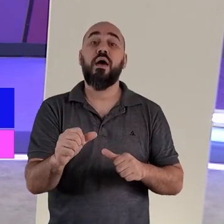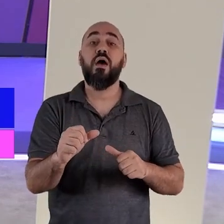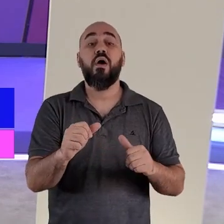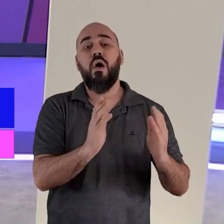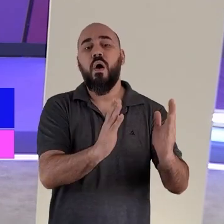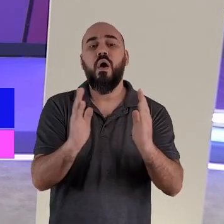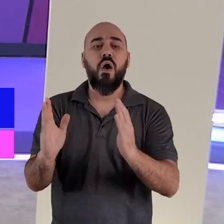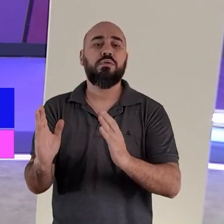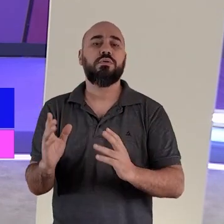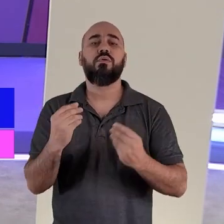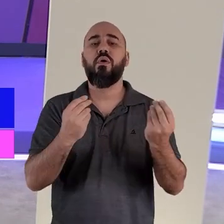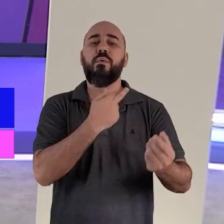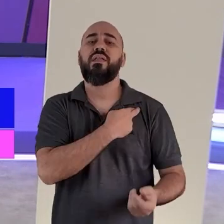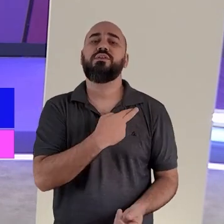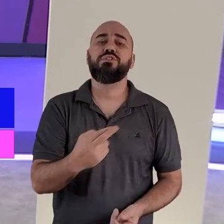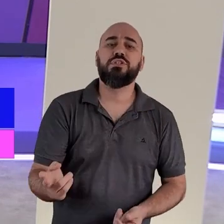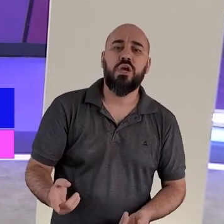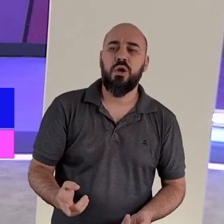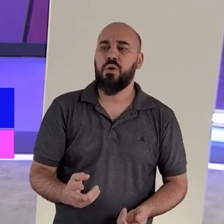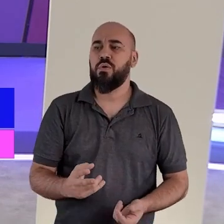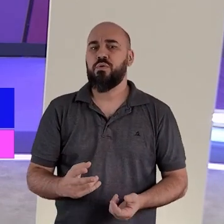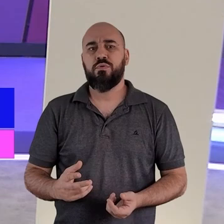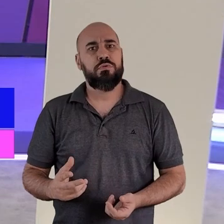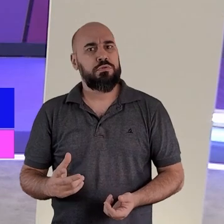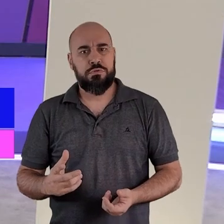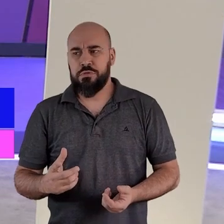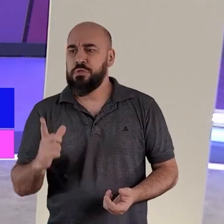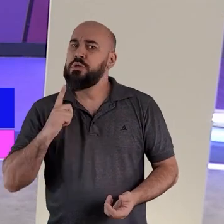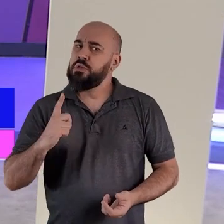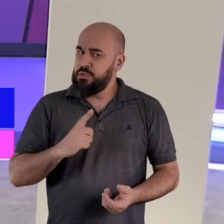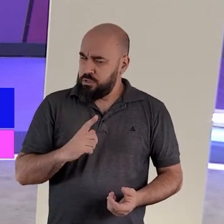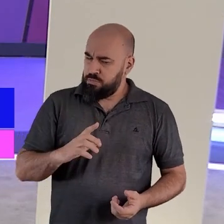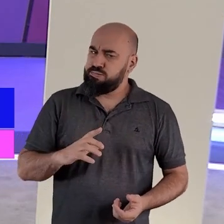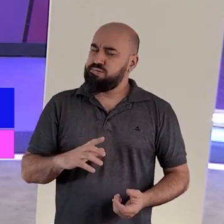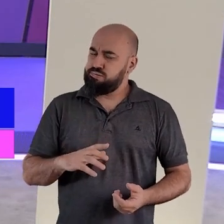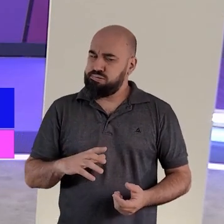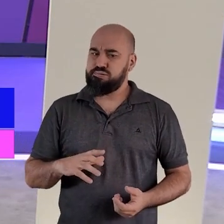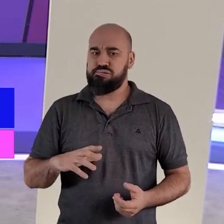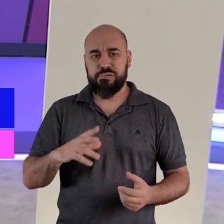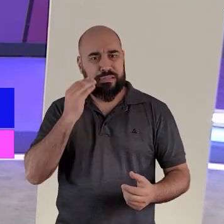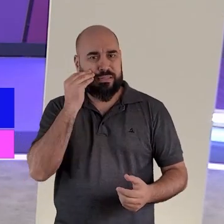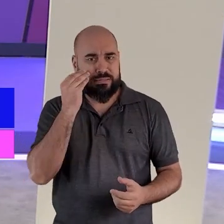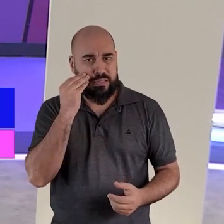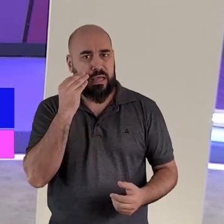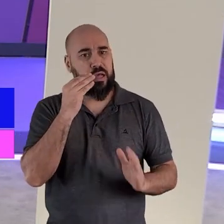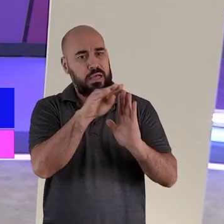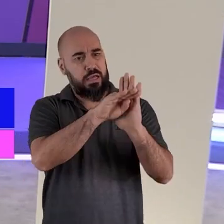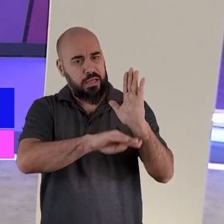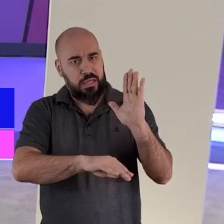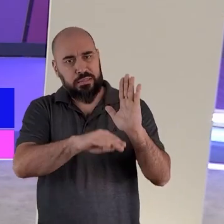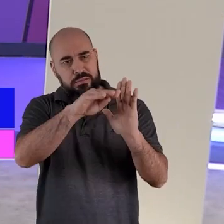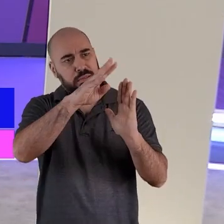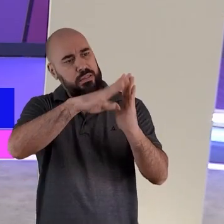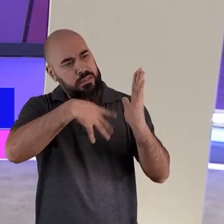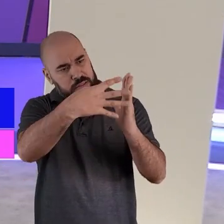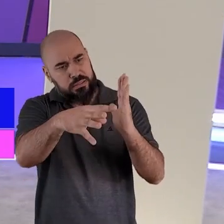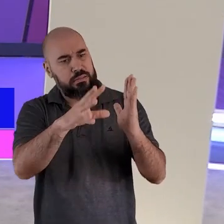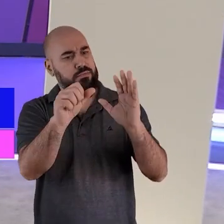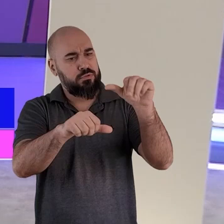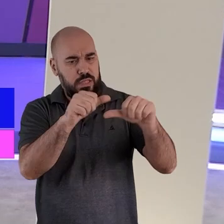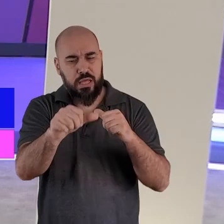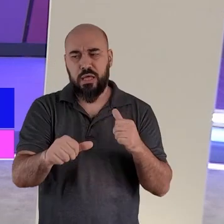para a religião, um reinado assustador, terrível, complicado. Mas Deus manteve suas